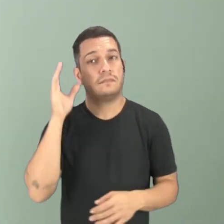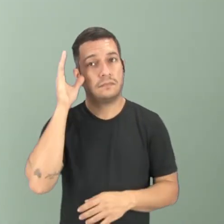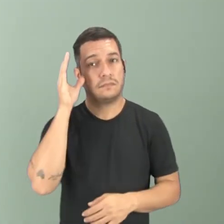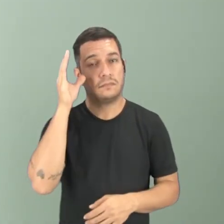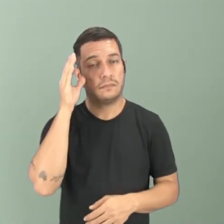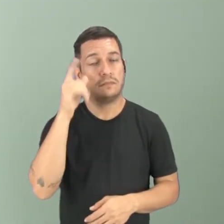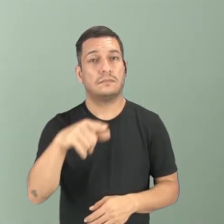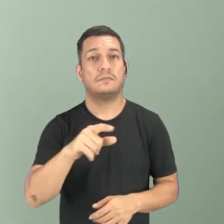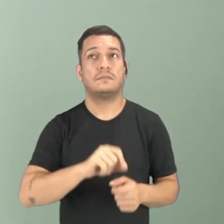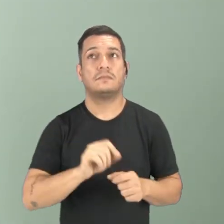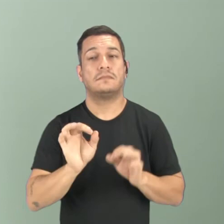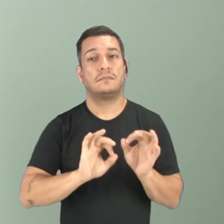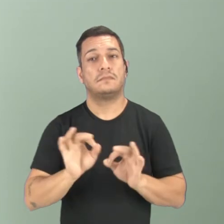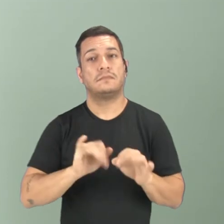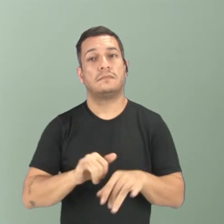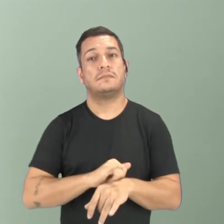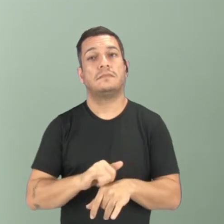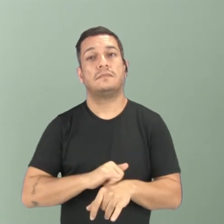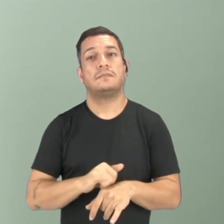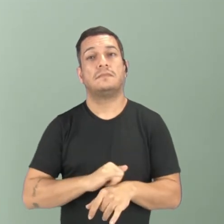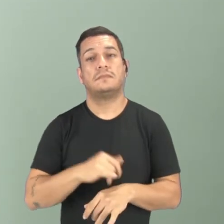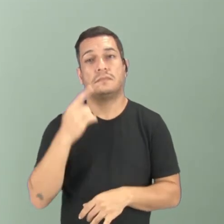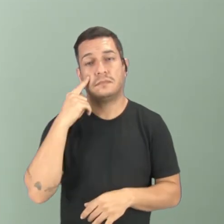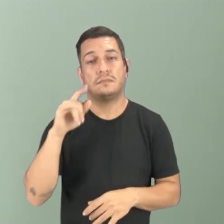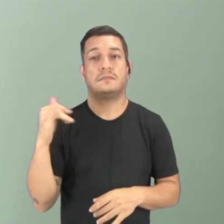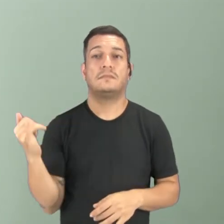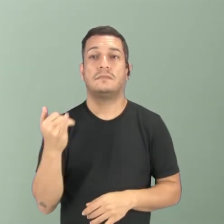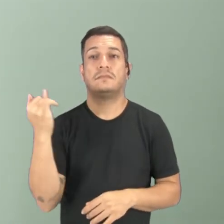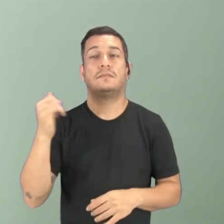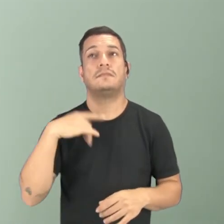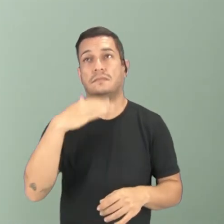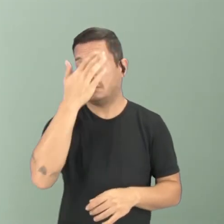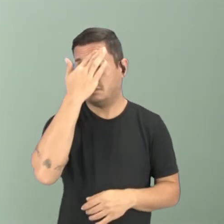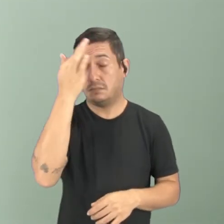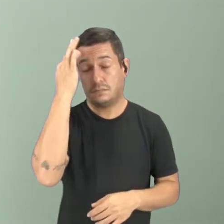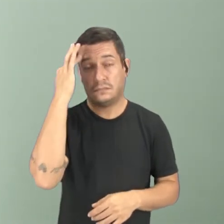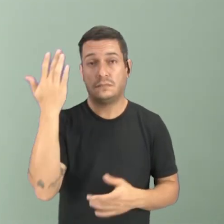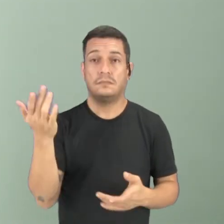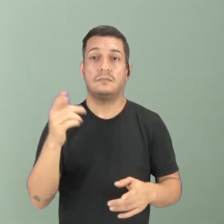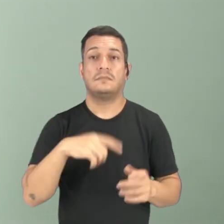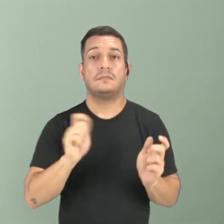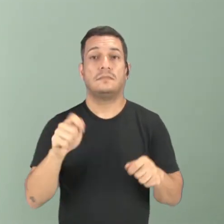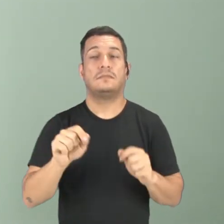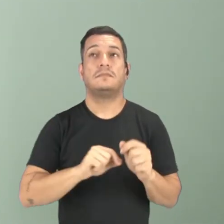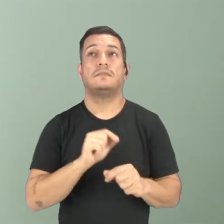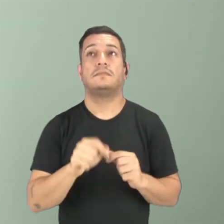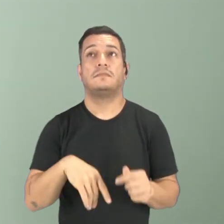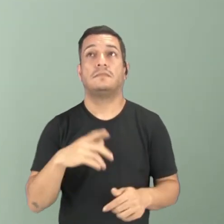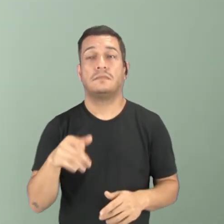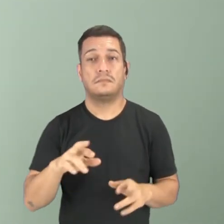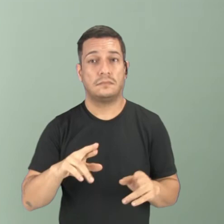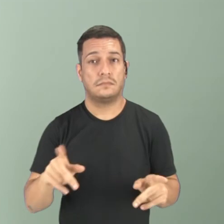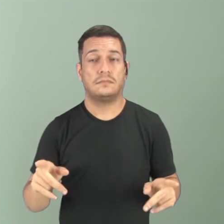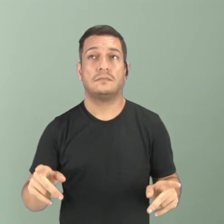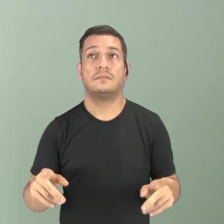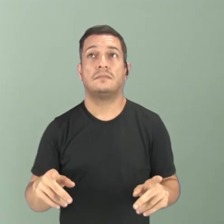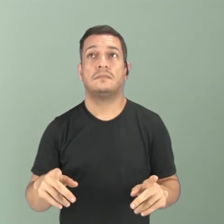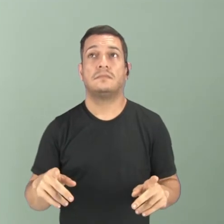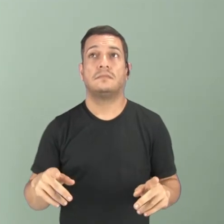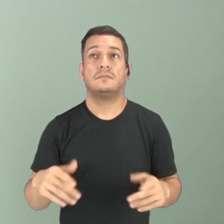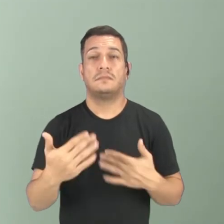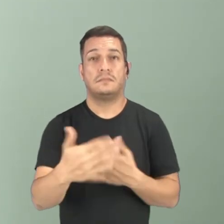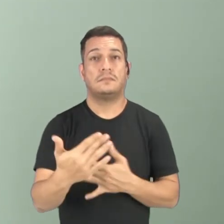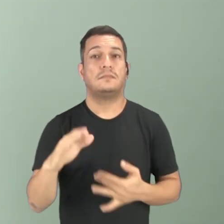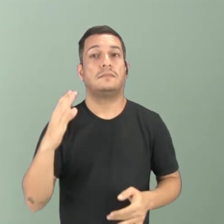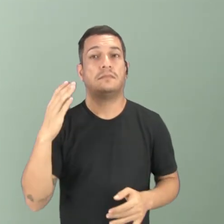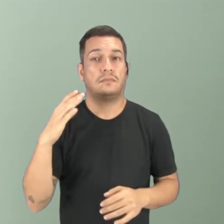conscientizar, para você elaborar estratégias e ver a importância da filosofia. Ela pode ser um diferencial na prova